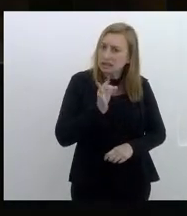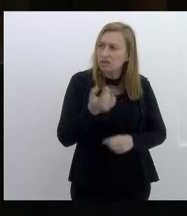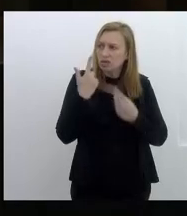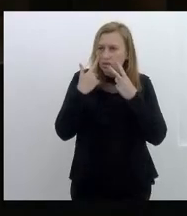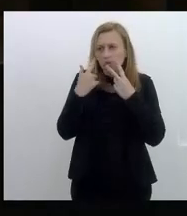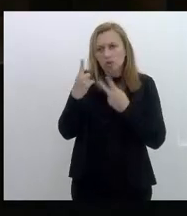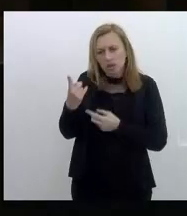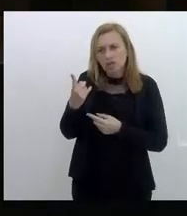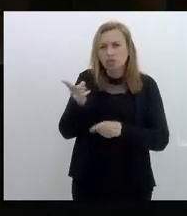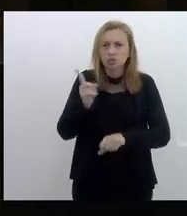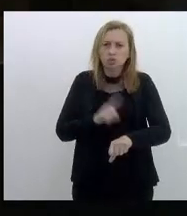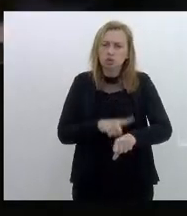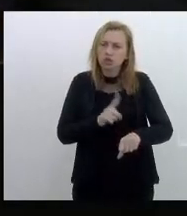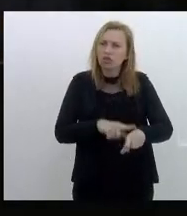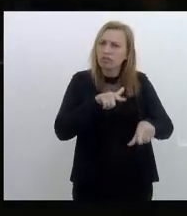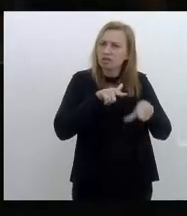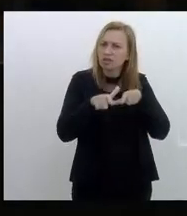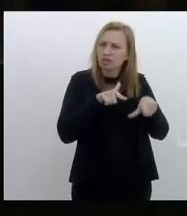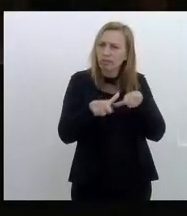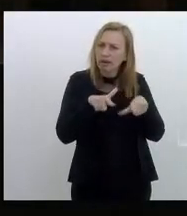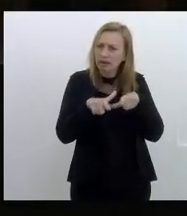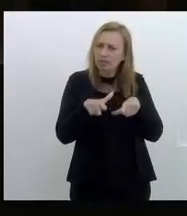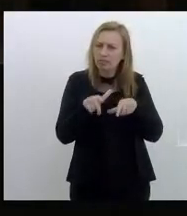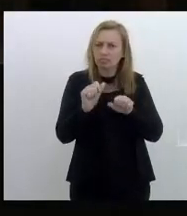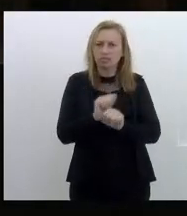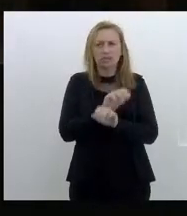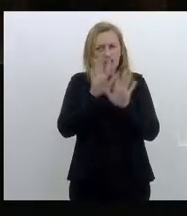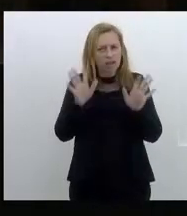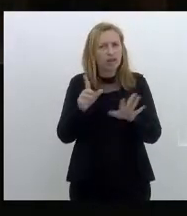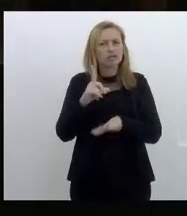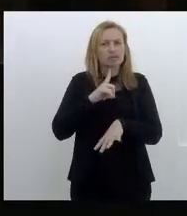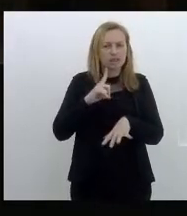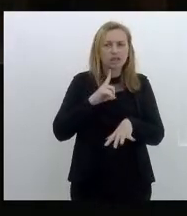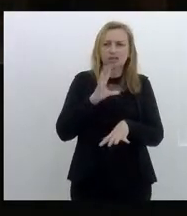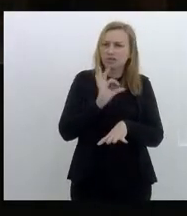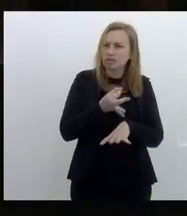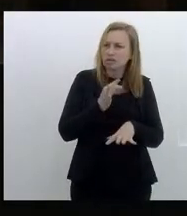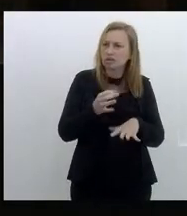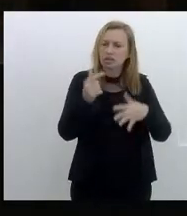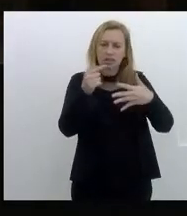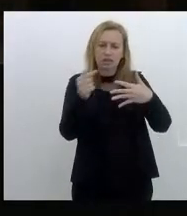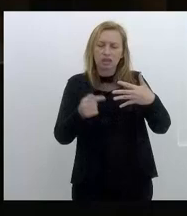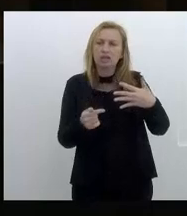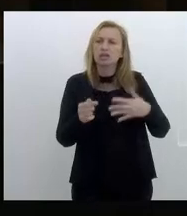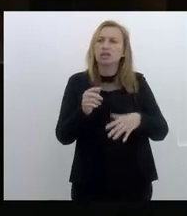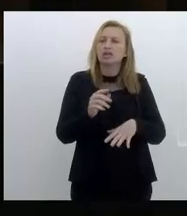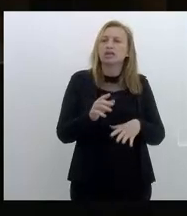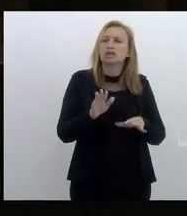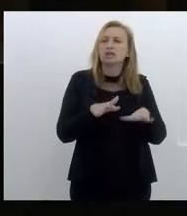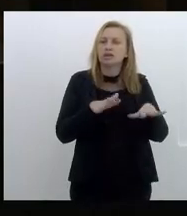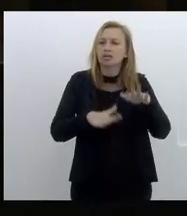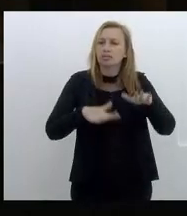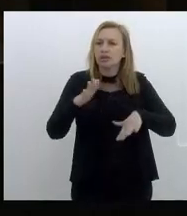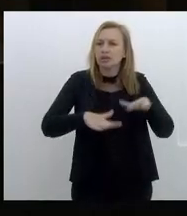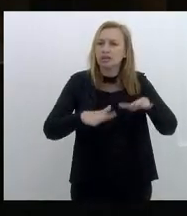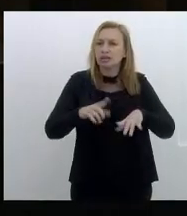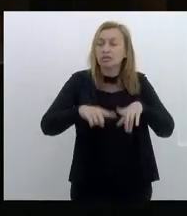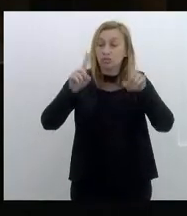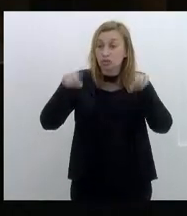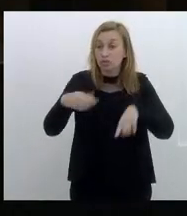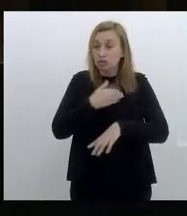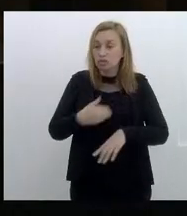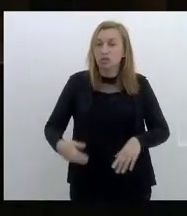quando olhamos aí o tempo de serviço e claro tem ali uma especificidade para os professores e para os militares